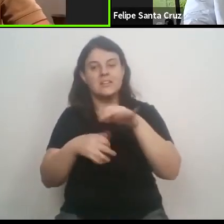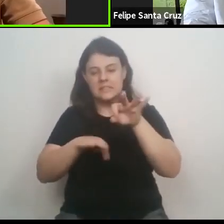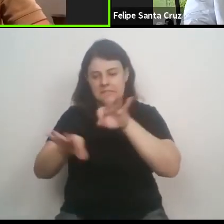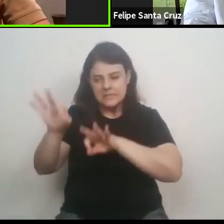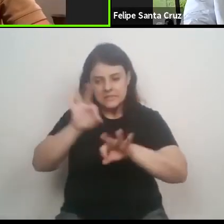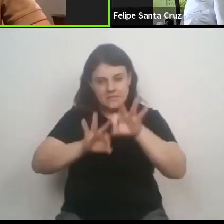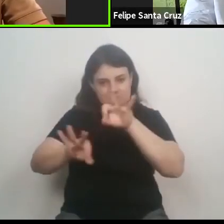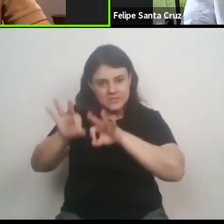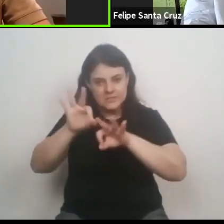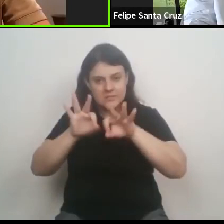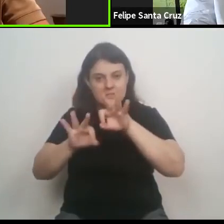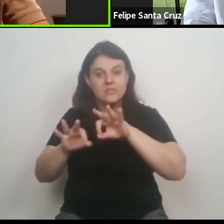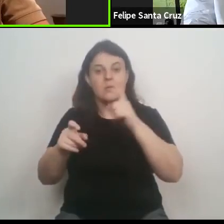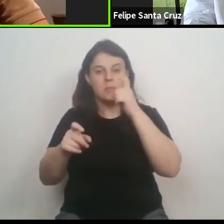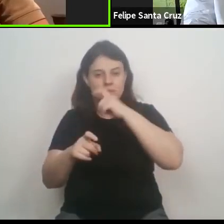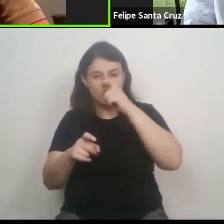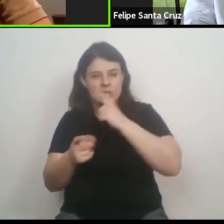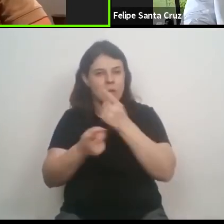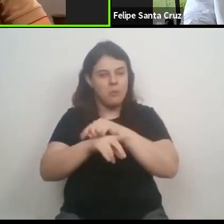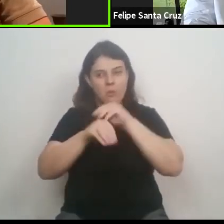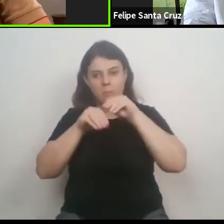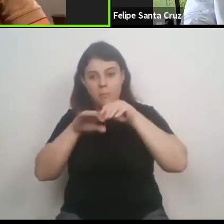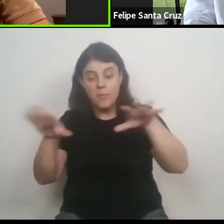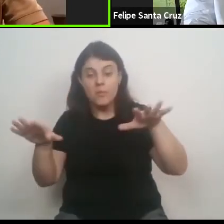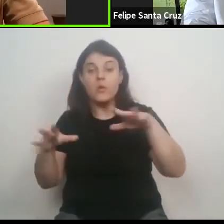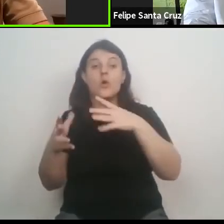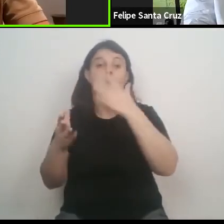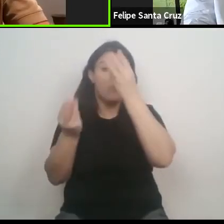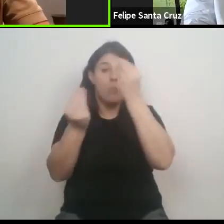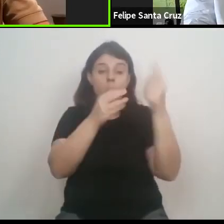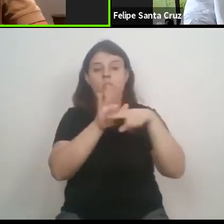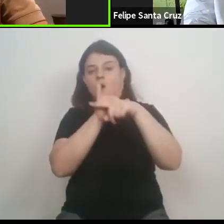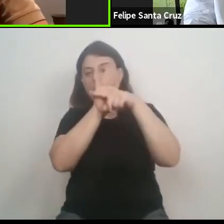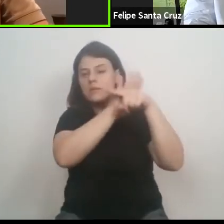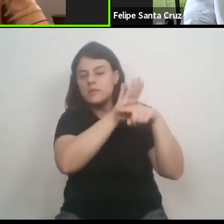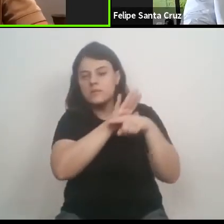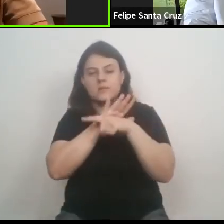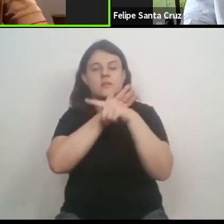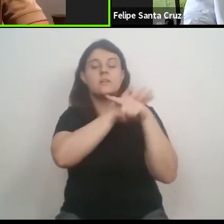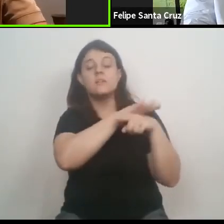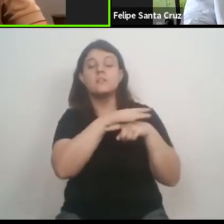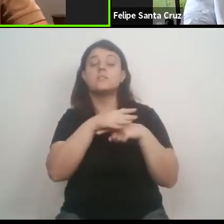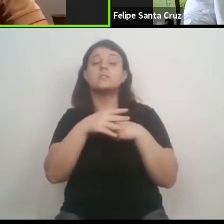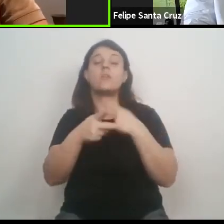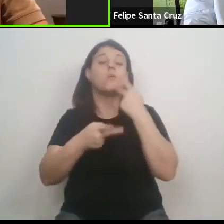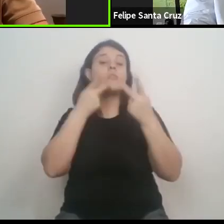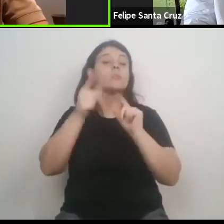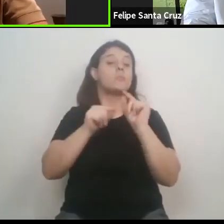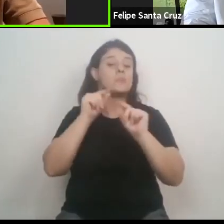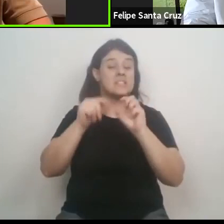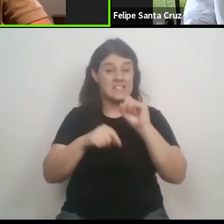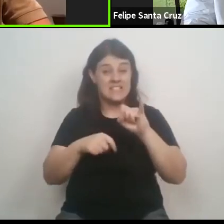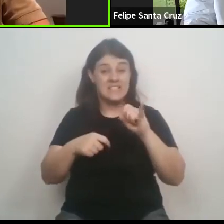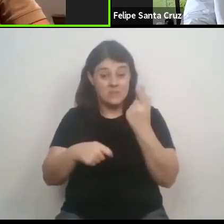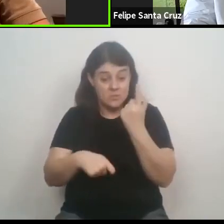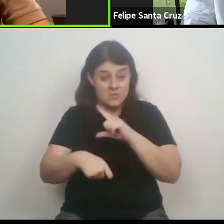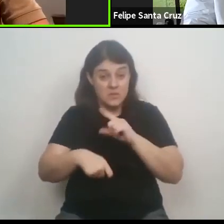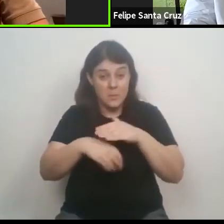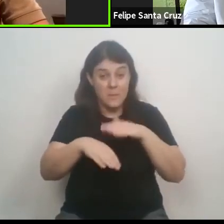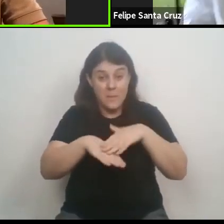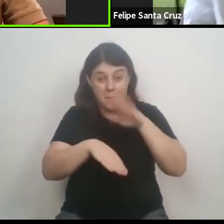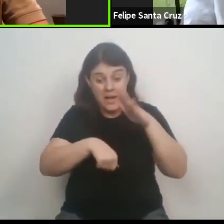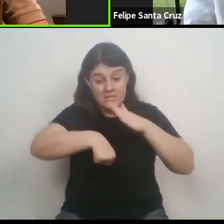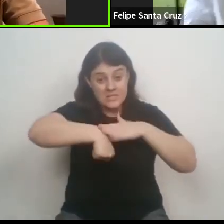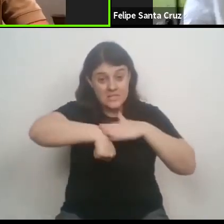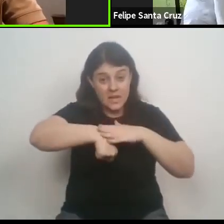parte das fake news, e muitos analistas sugerem que nós tivéssemos um pouco mais de tempo para desmontar a máquina